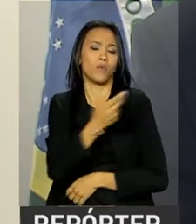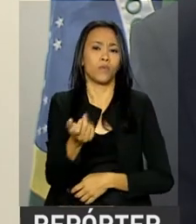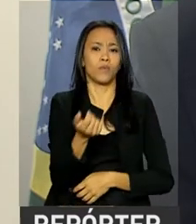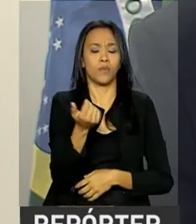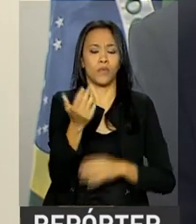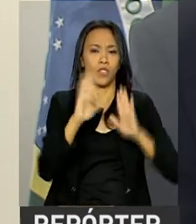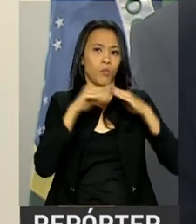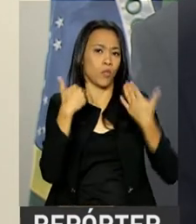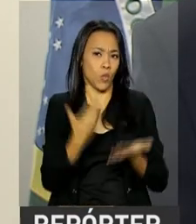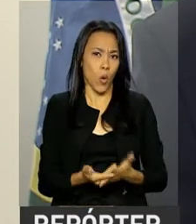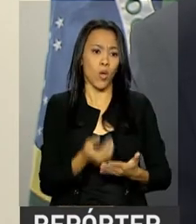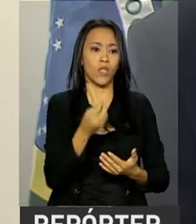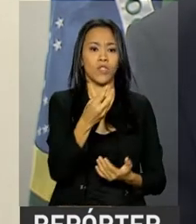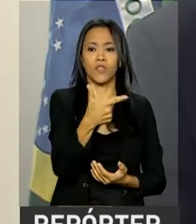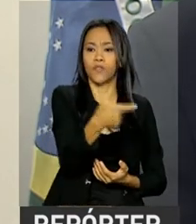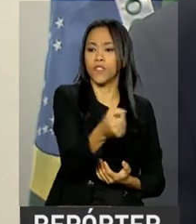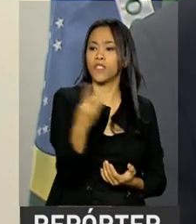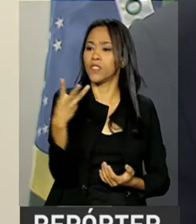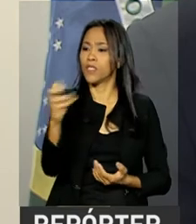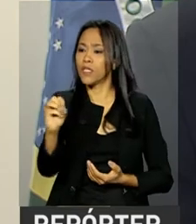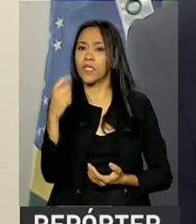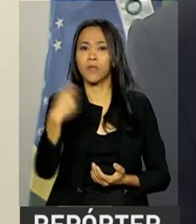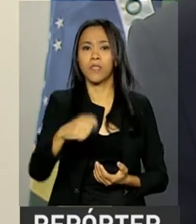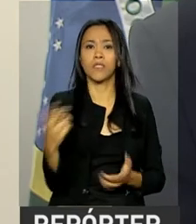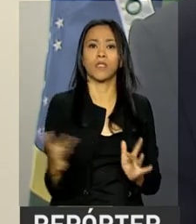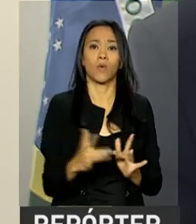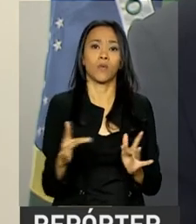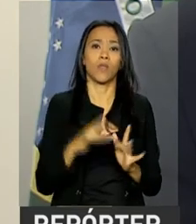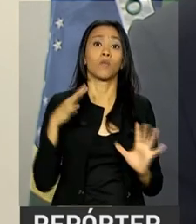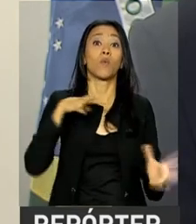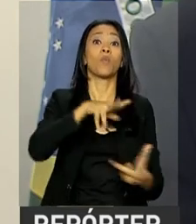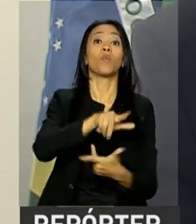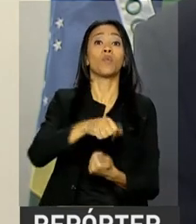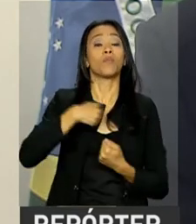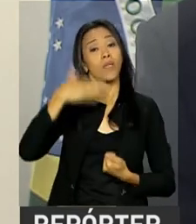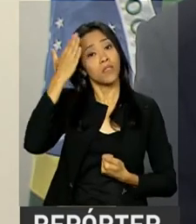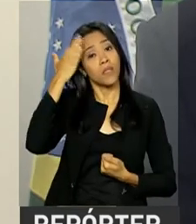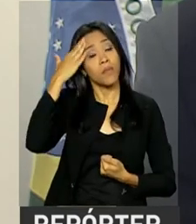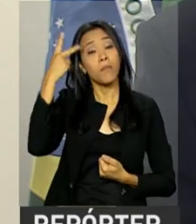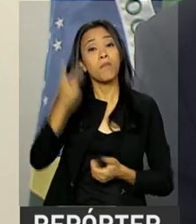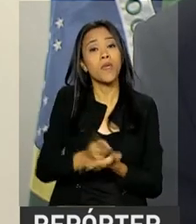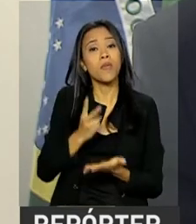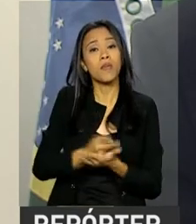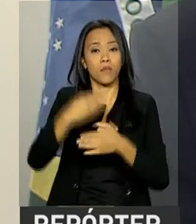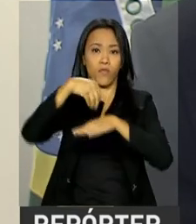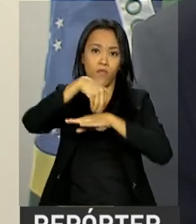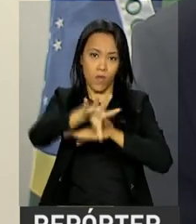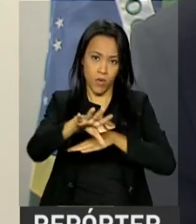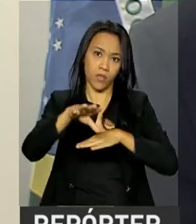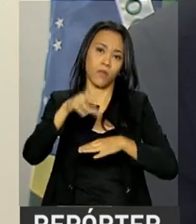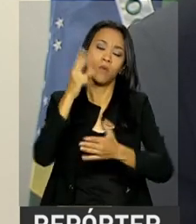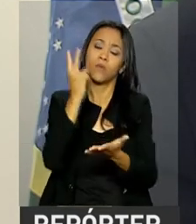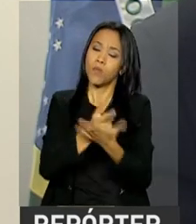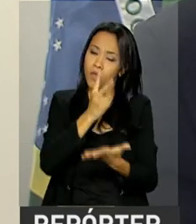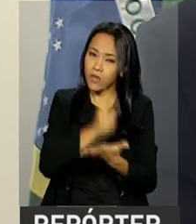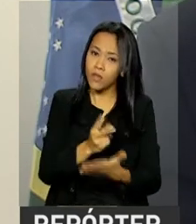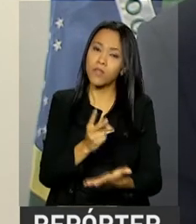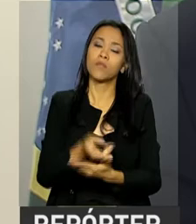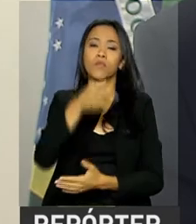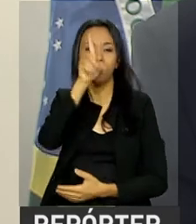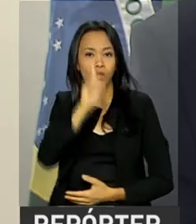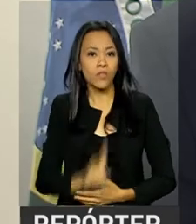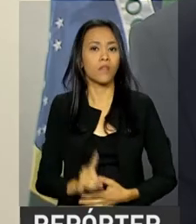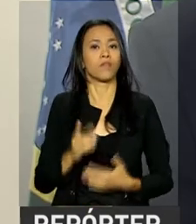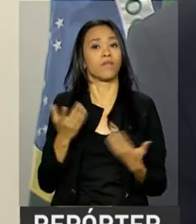30 moradores que precise se conectar com o mundo para ter a mesma informação e o mesmo direito à inclusão, à